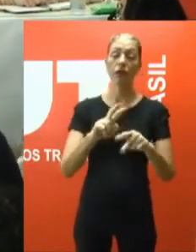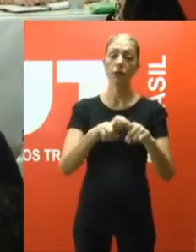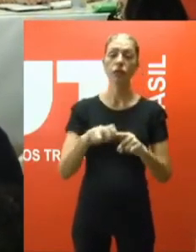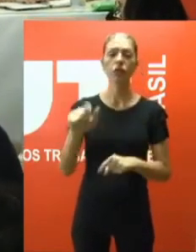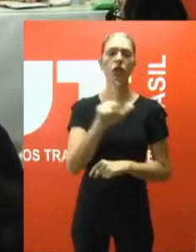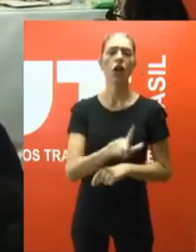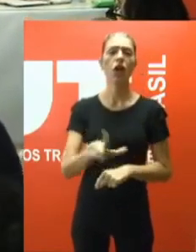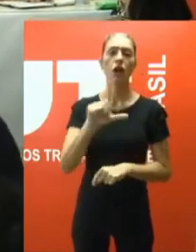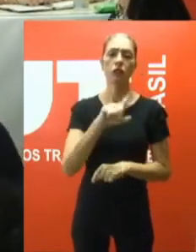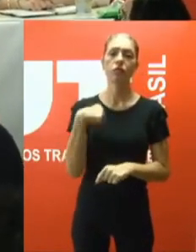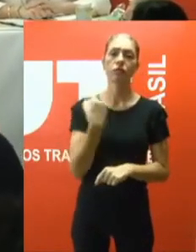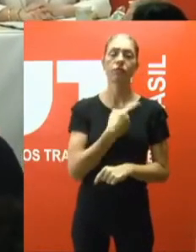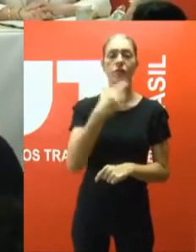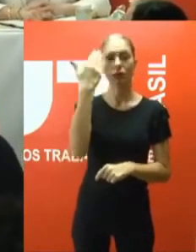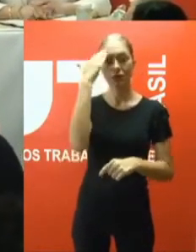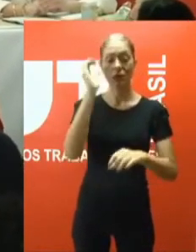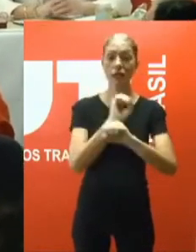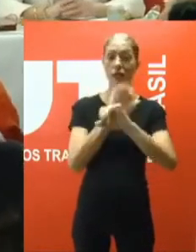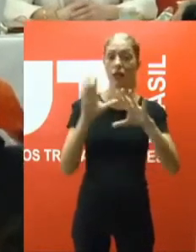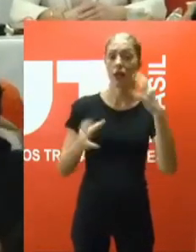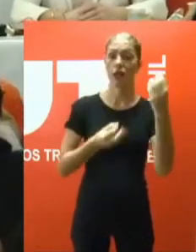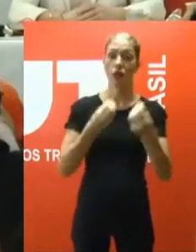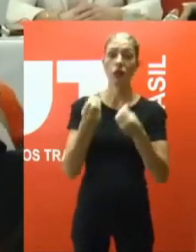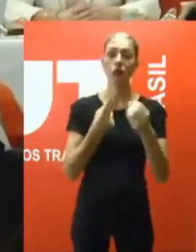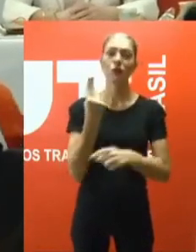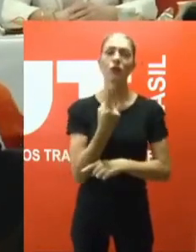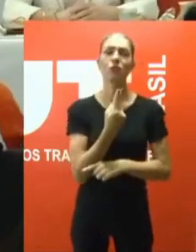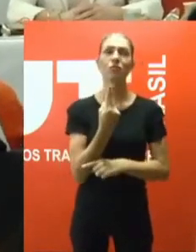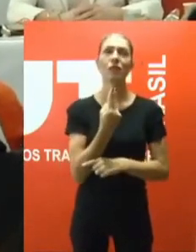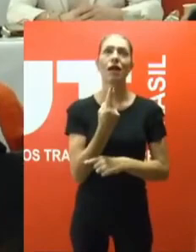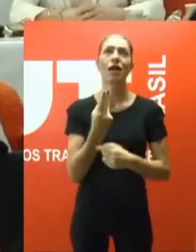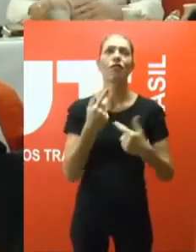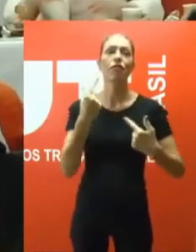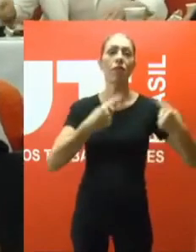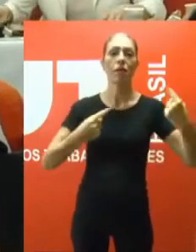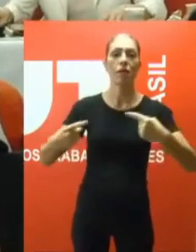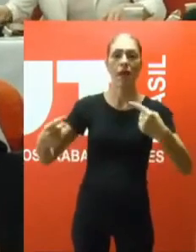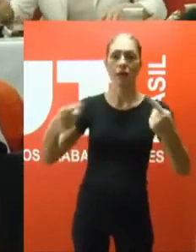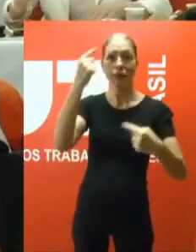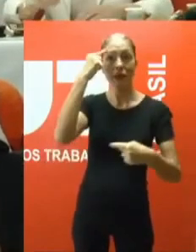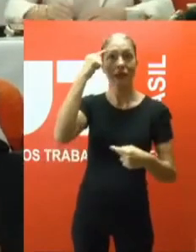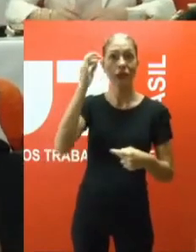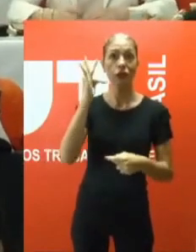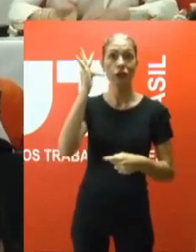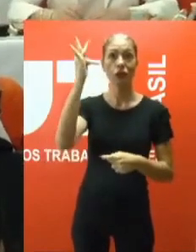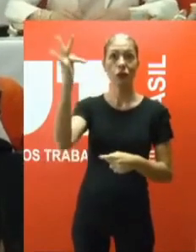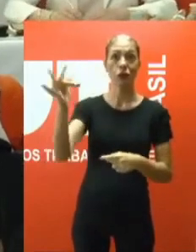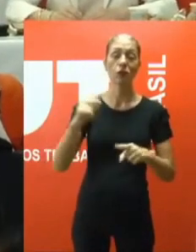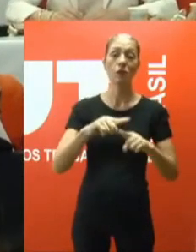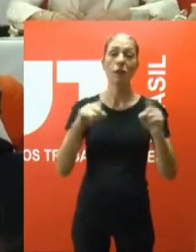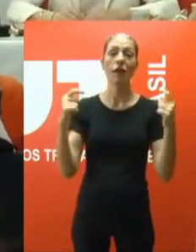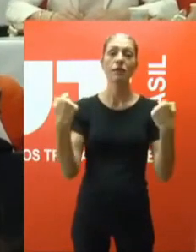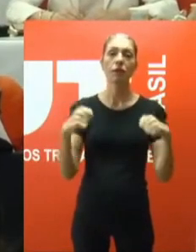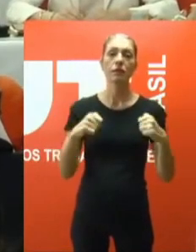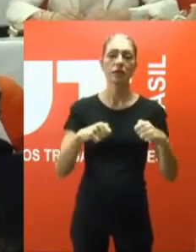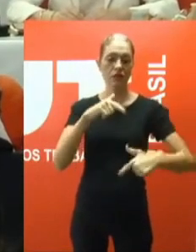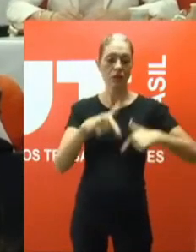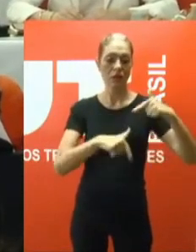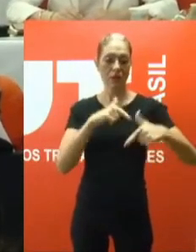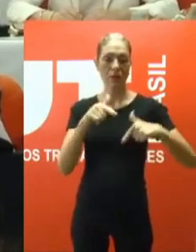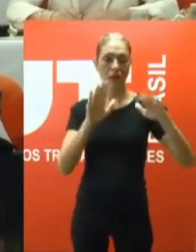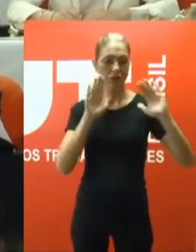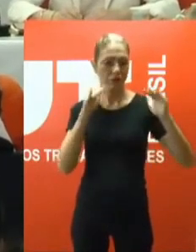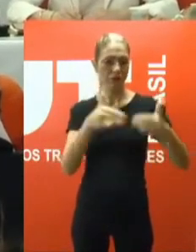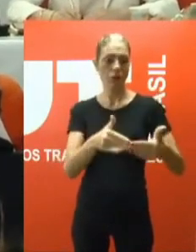nós entendemos que não é possível fazer um debate para o futuro do nosso país sem que o trabalho ocupe uma